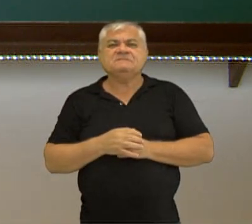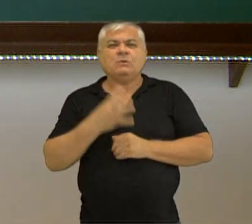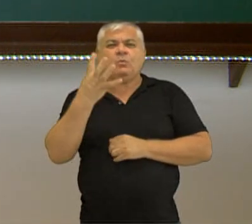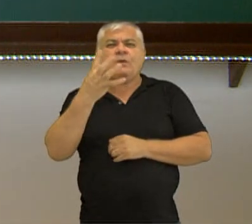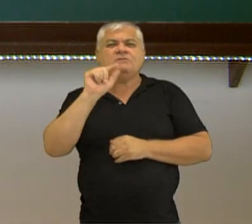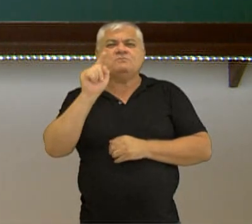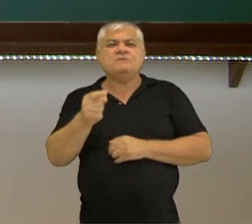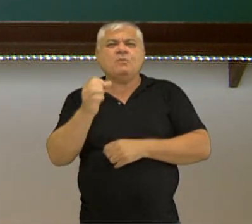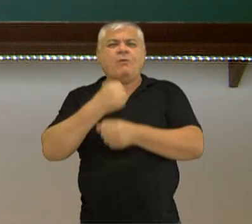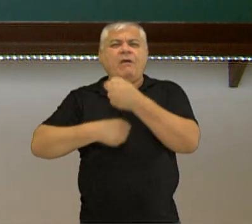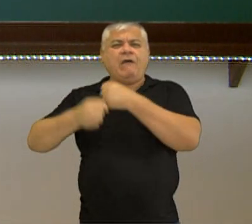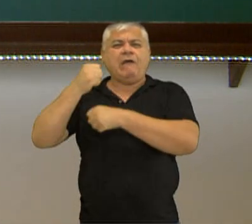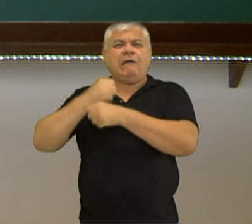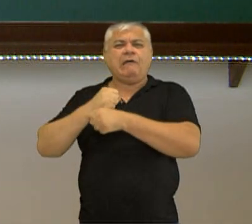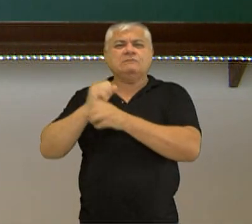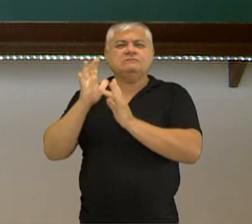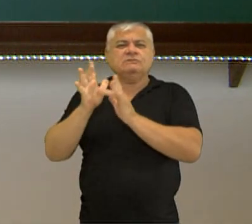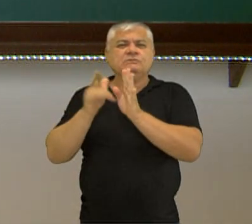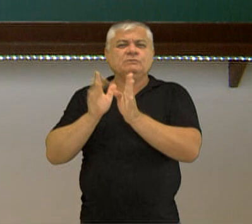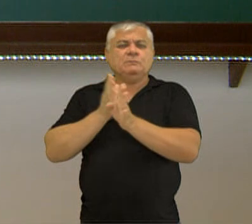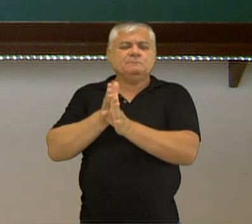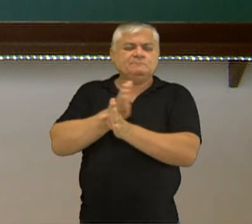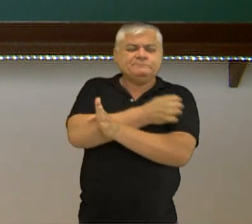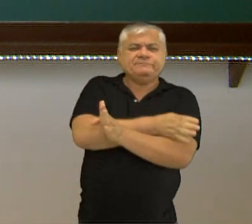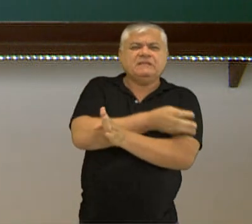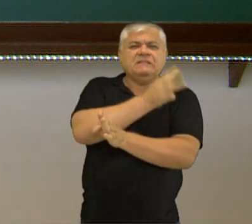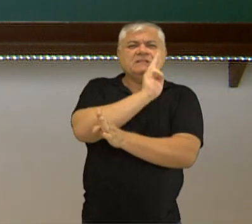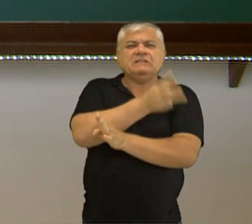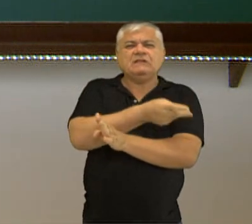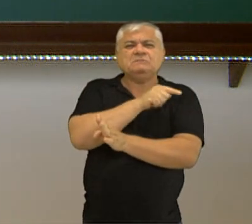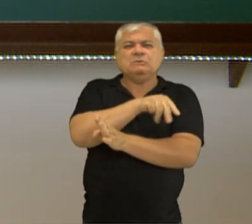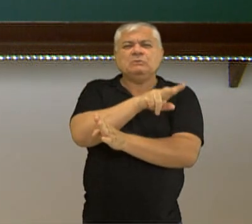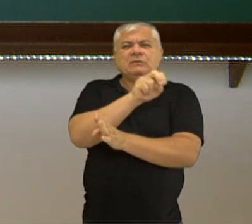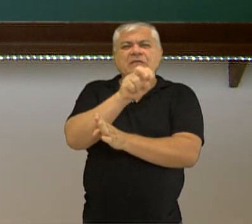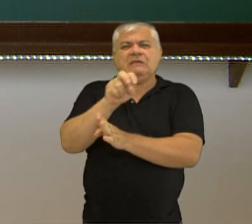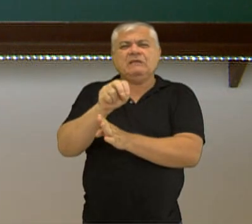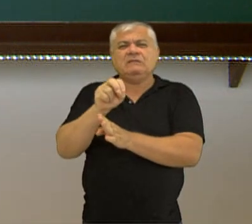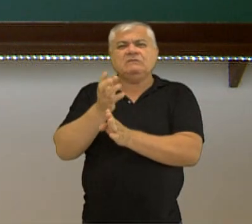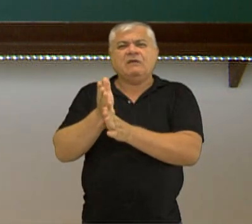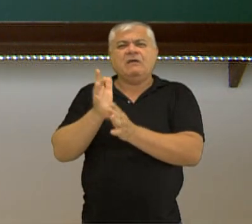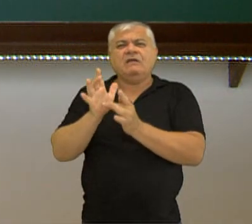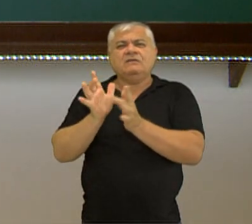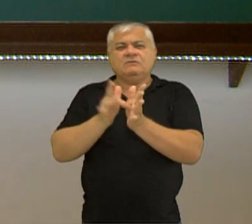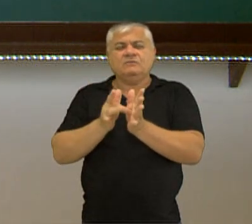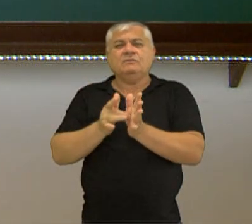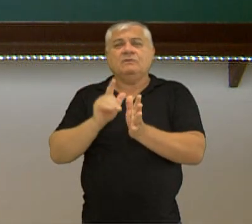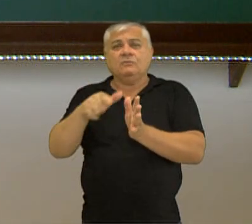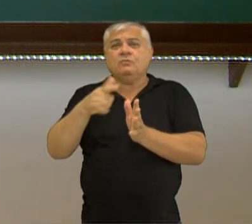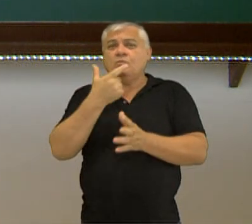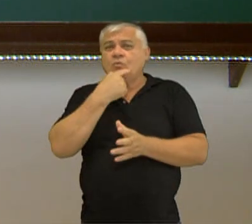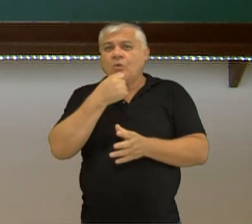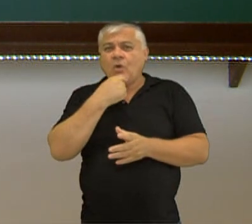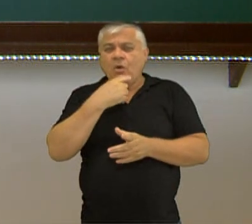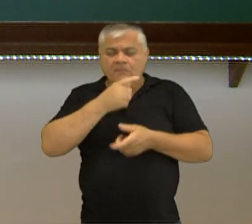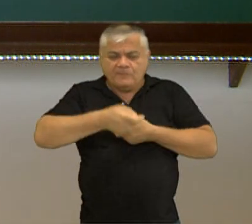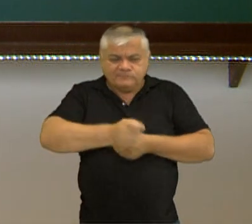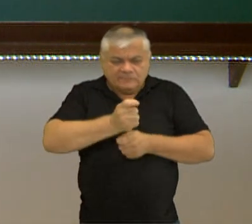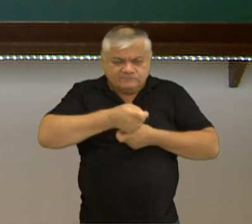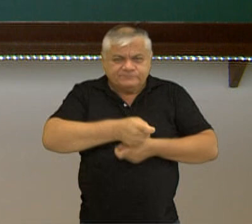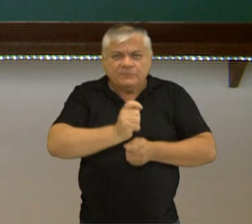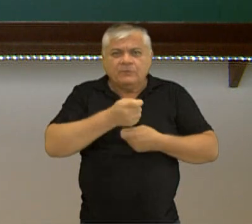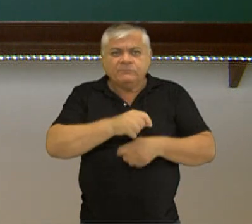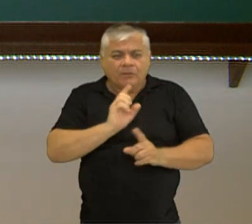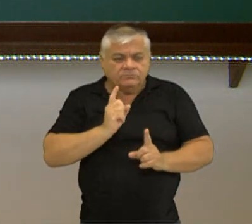4.000 anos antes de Cristo, 3.500, 4.000 anos antes de Cristo, os homens conseguiam extrair o ferro,